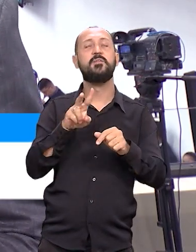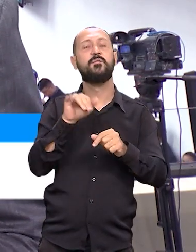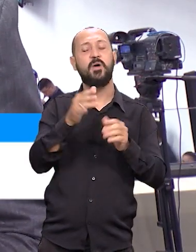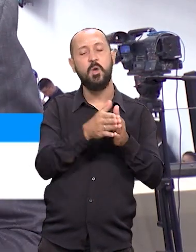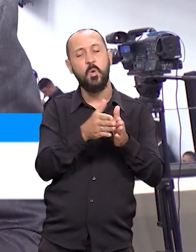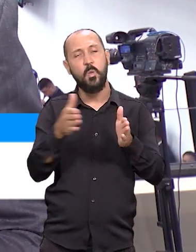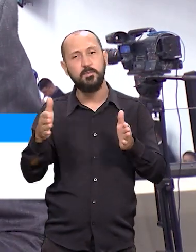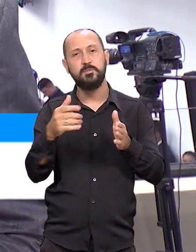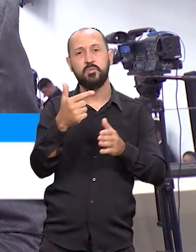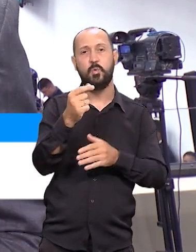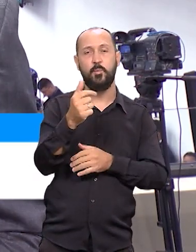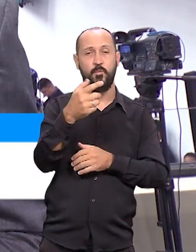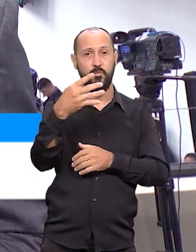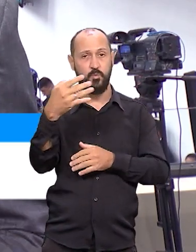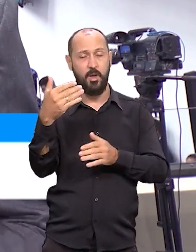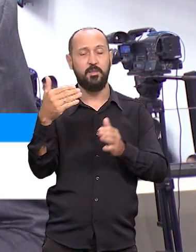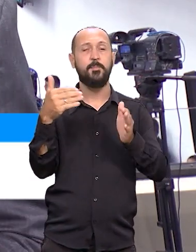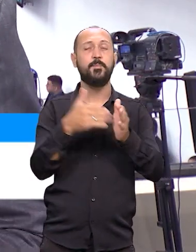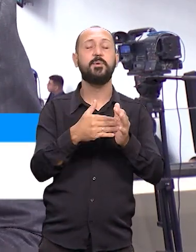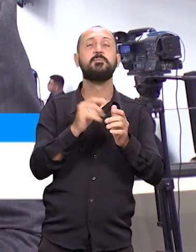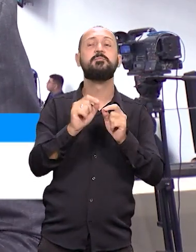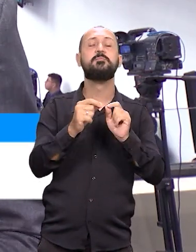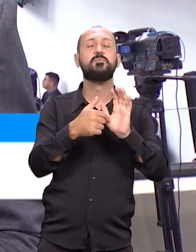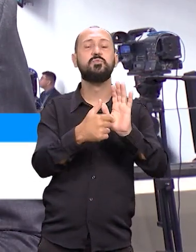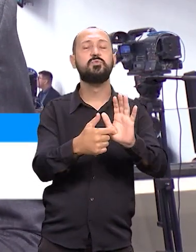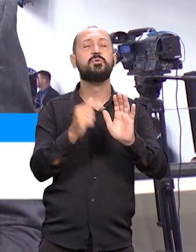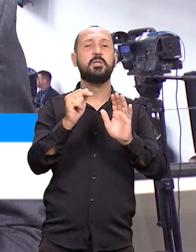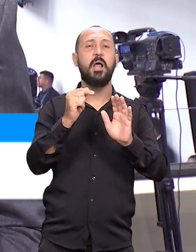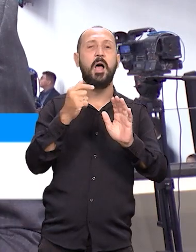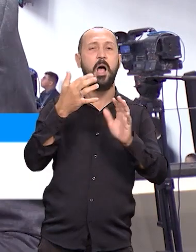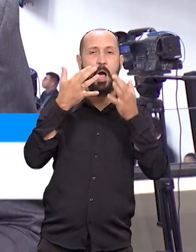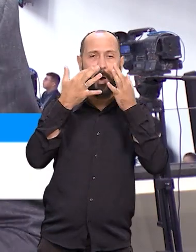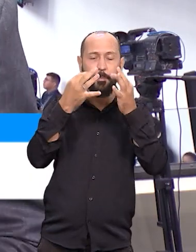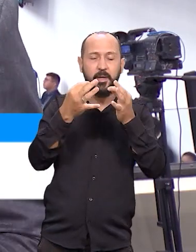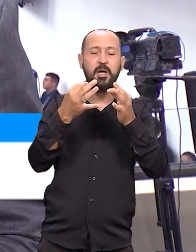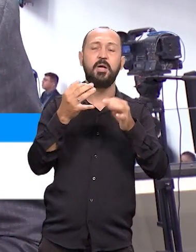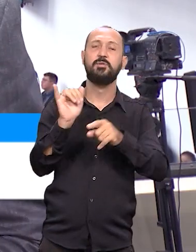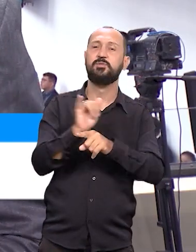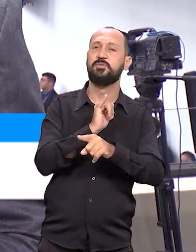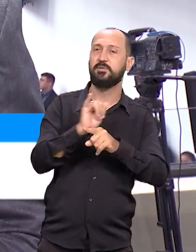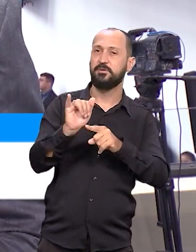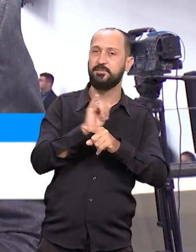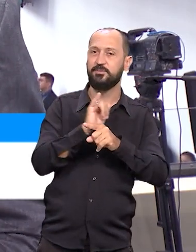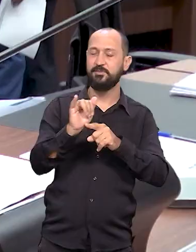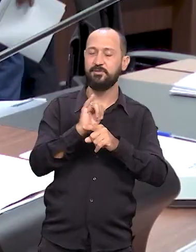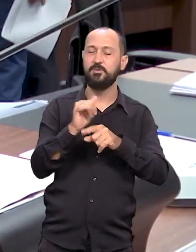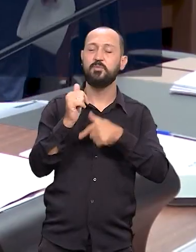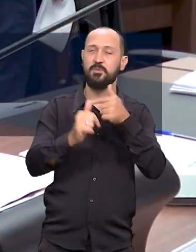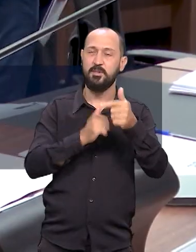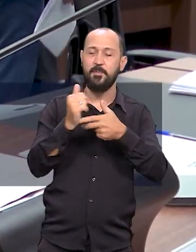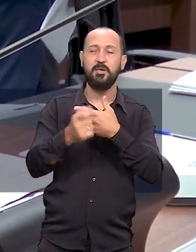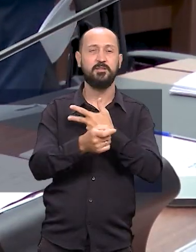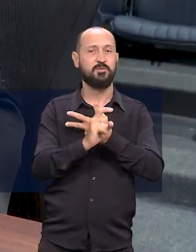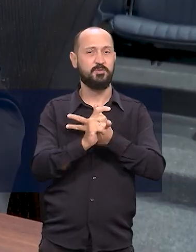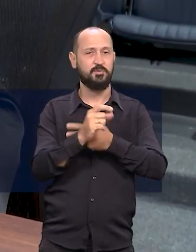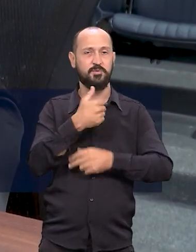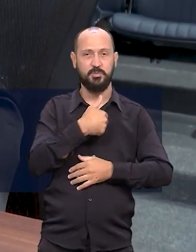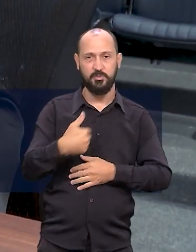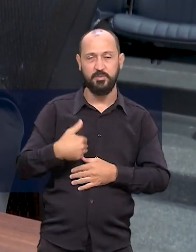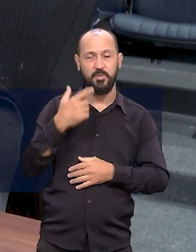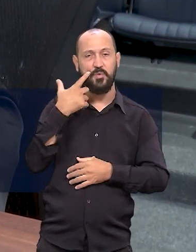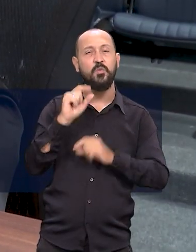vai vigorar a partir de 2024, apontando a visão estratégica da gestão pública estadual. Por meio desse plano,